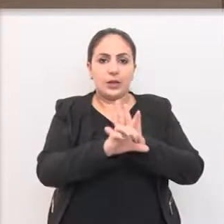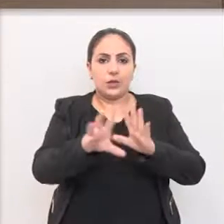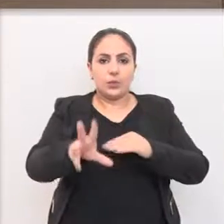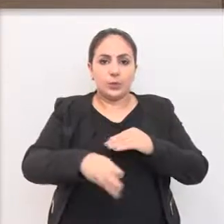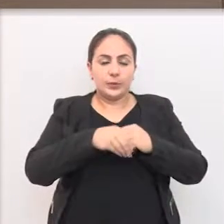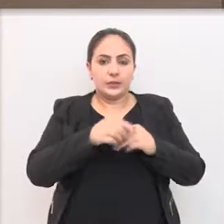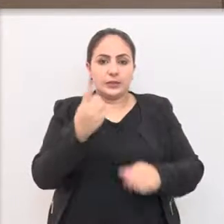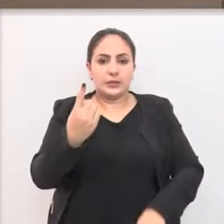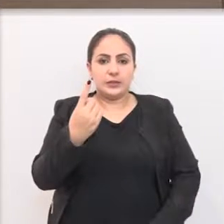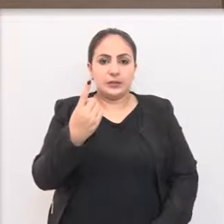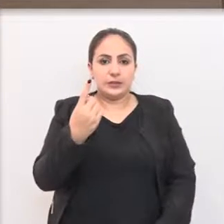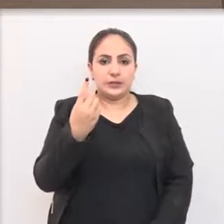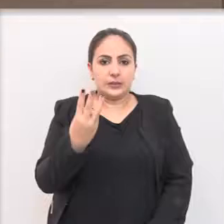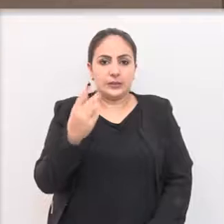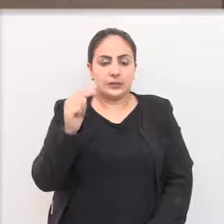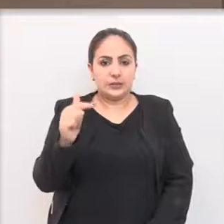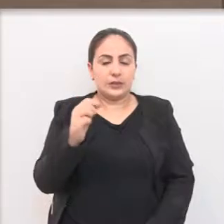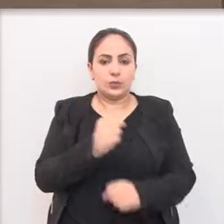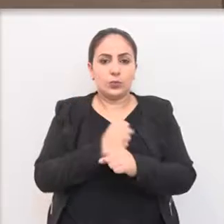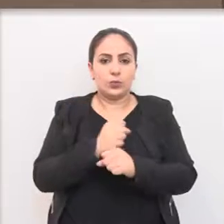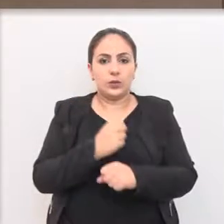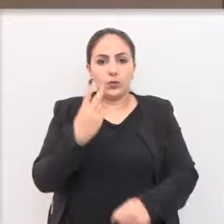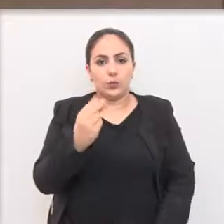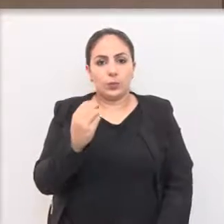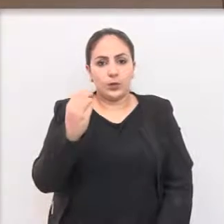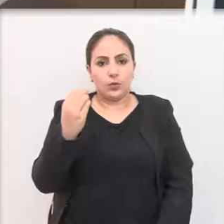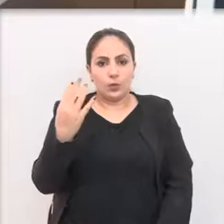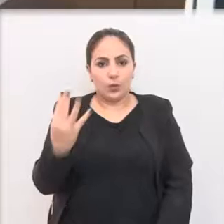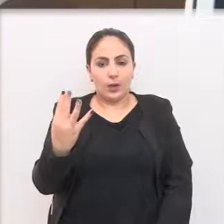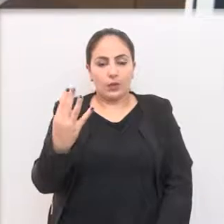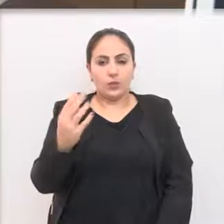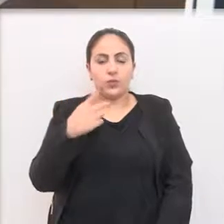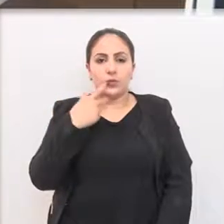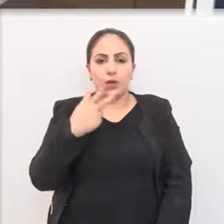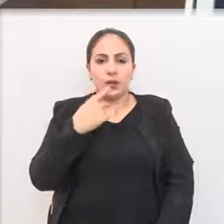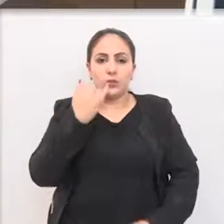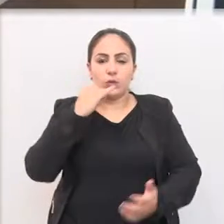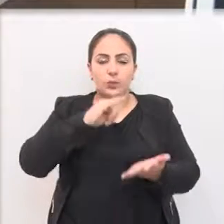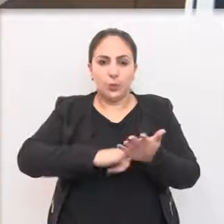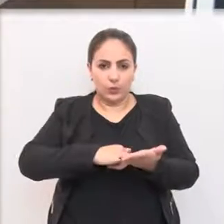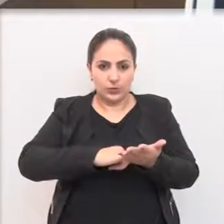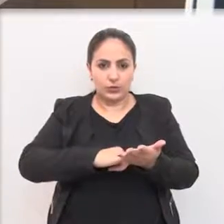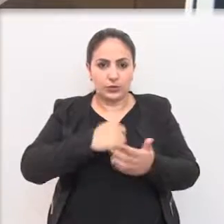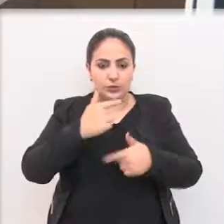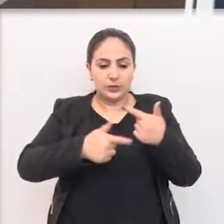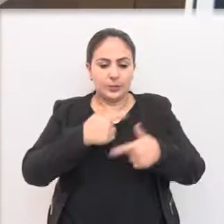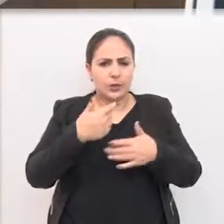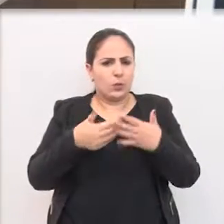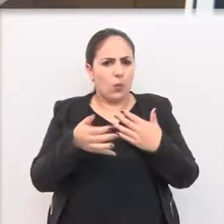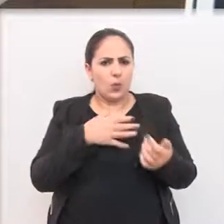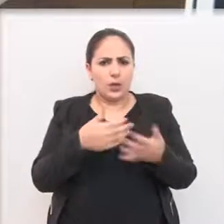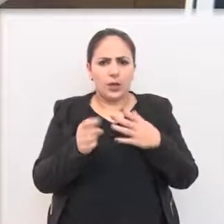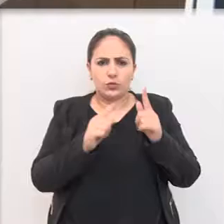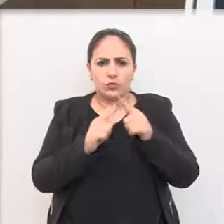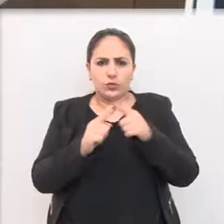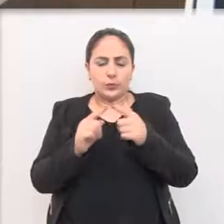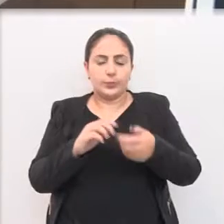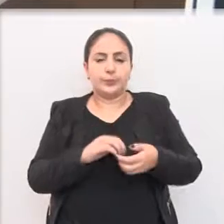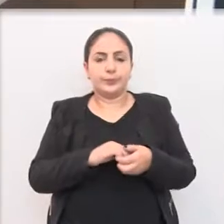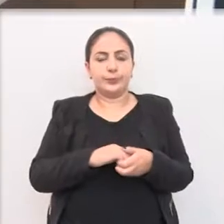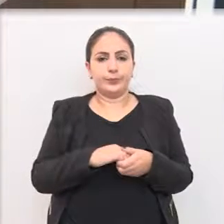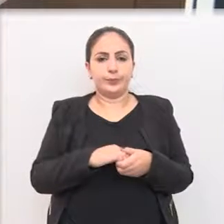Lei Complementar 137 de 2004, que dispõe sobre o imposto dos serviços de qualquer